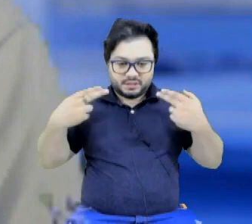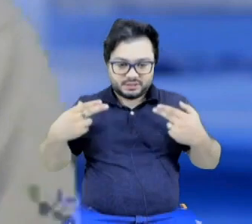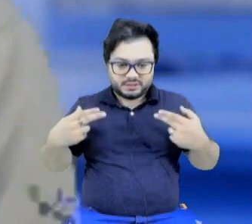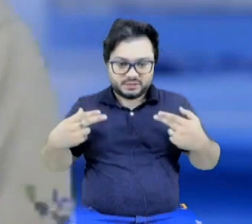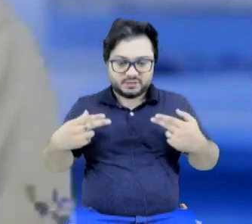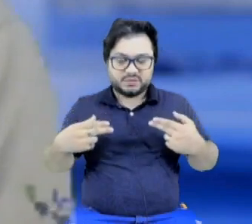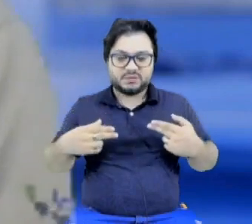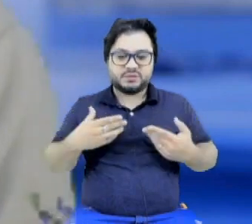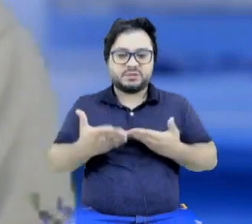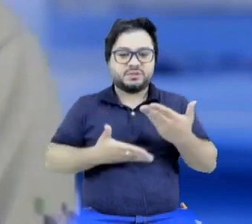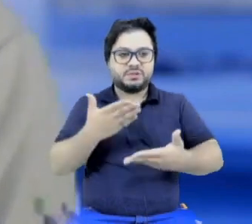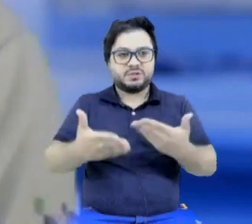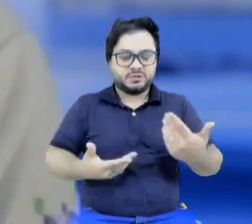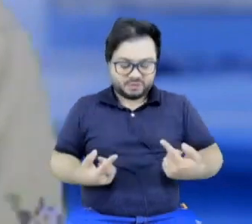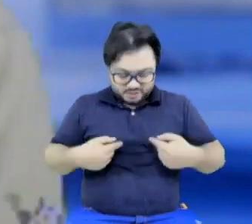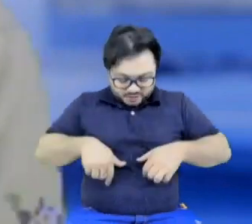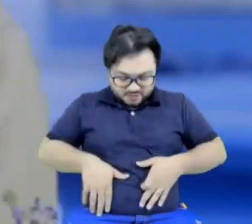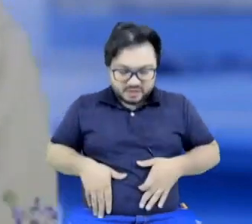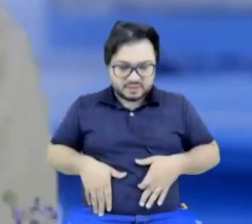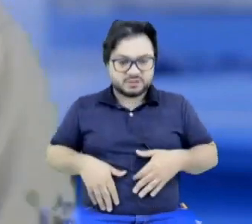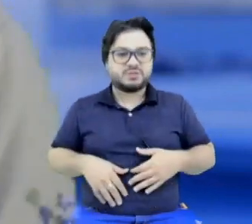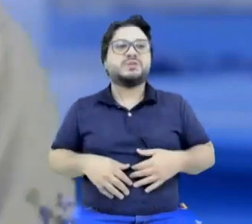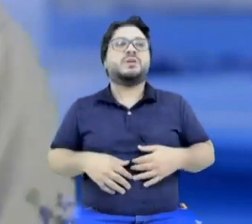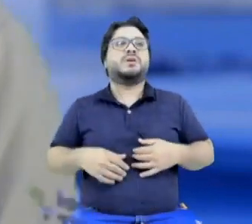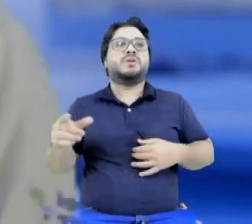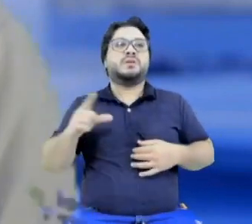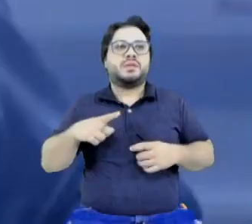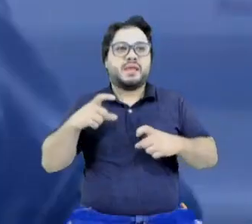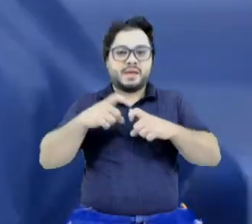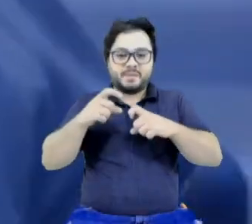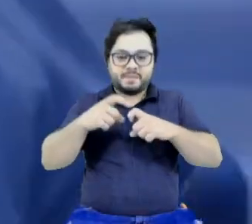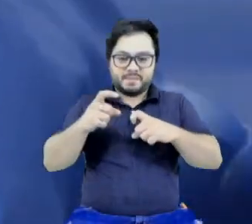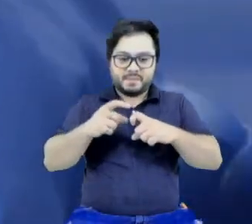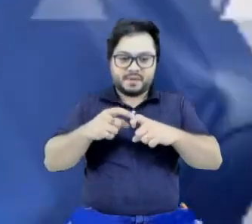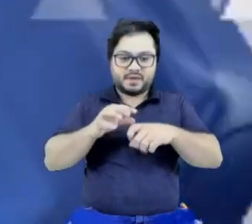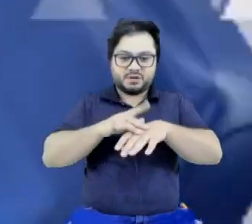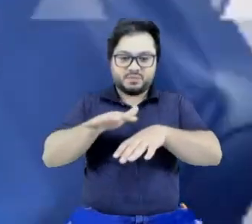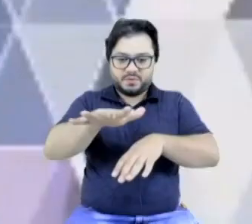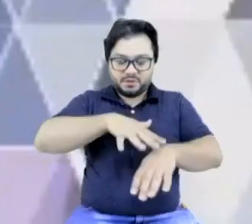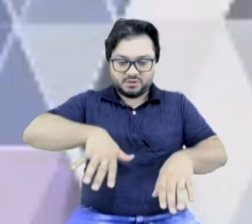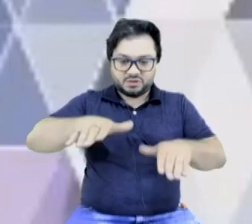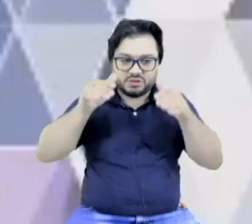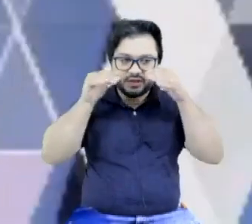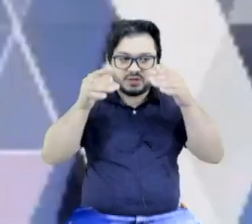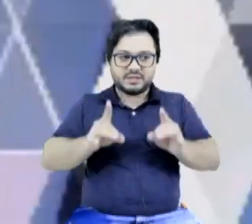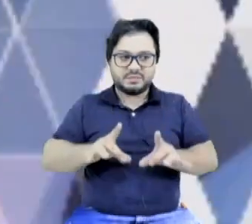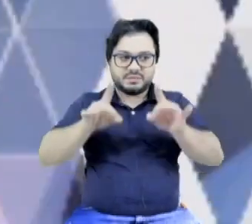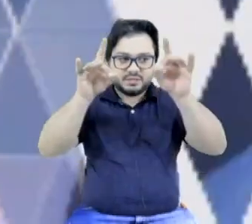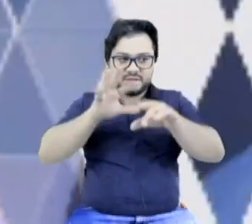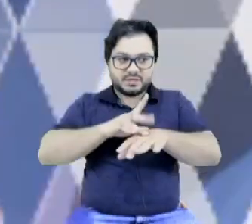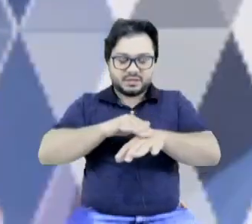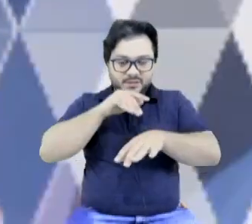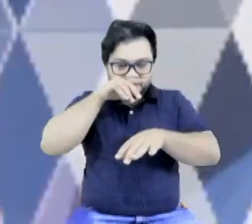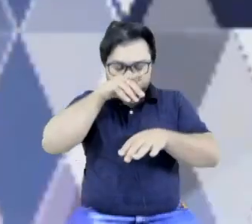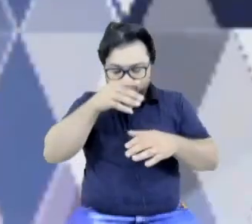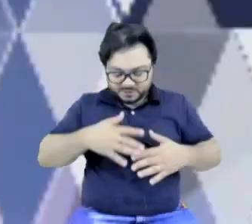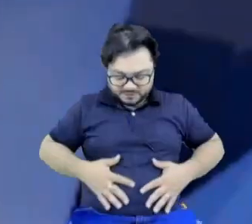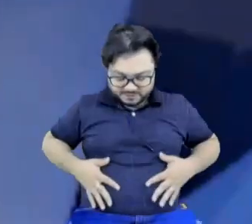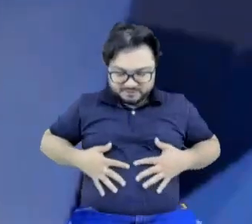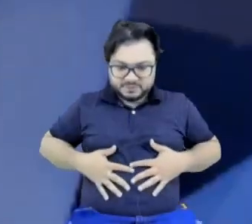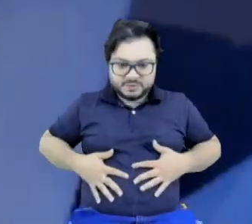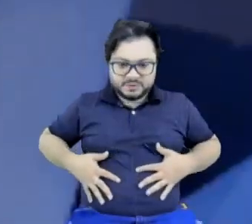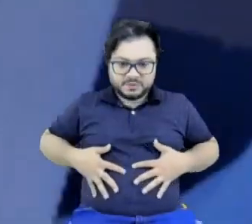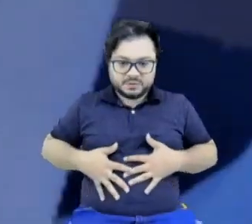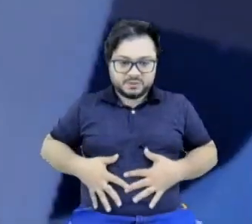do trato gastrointestinal. Conta com médicos patologistas especializados nas doenças do aparelho digestivo,